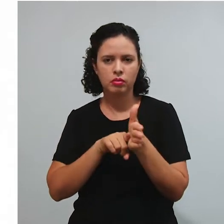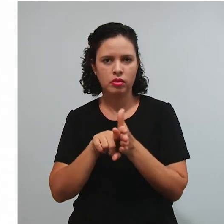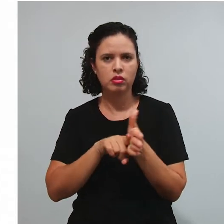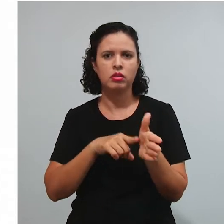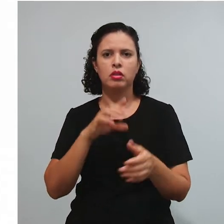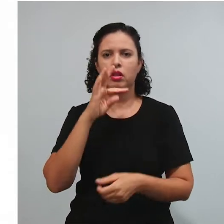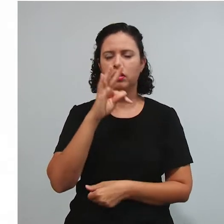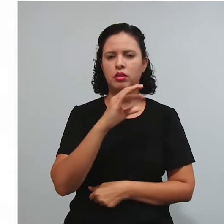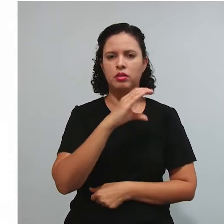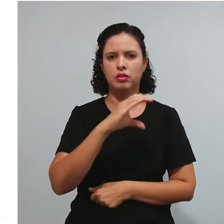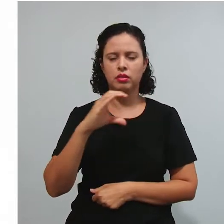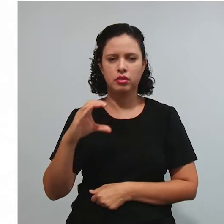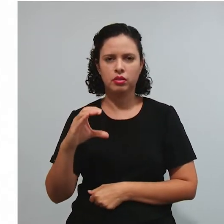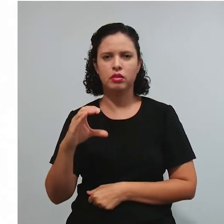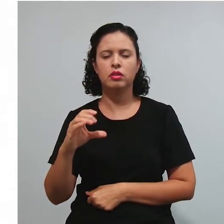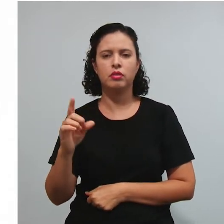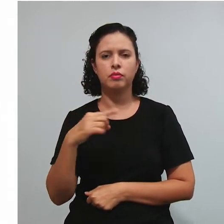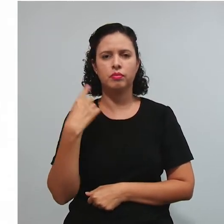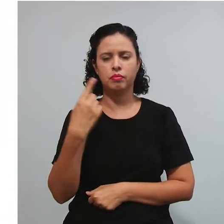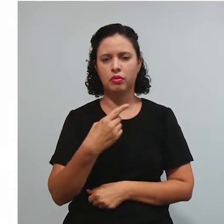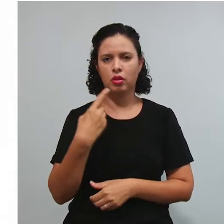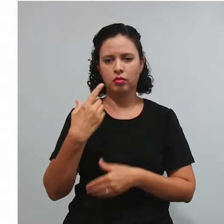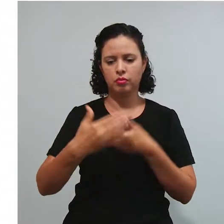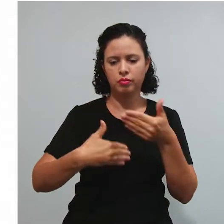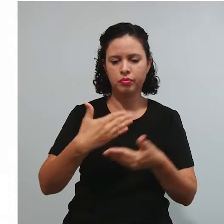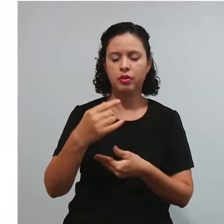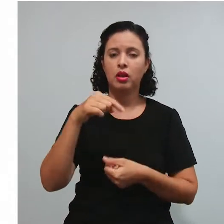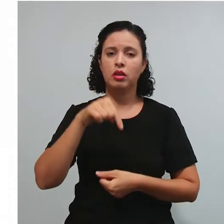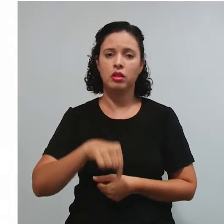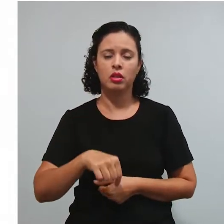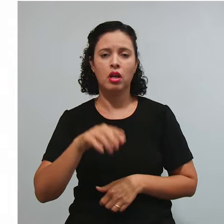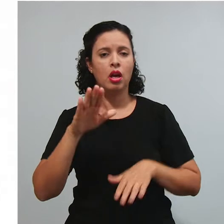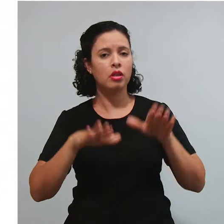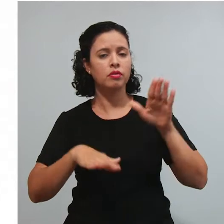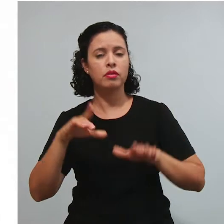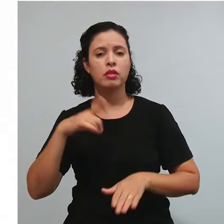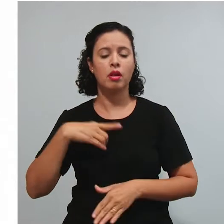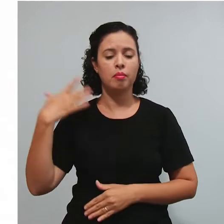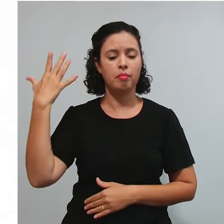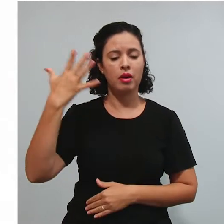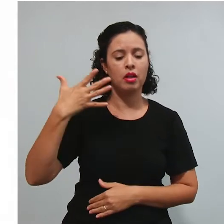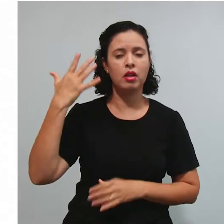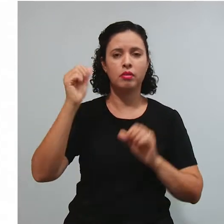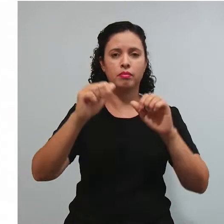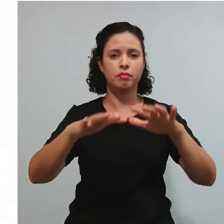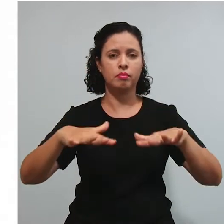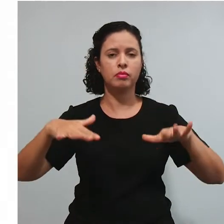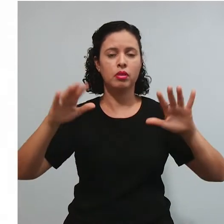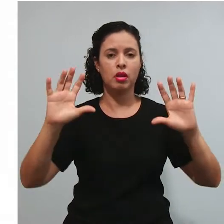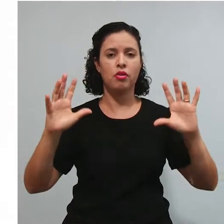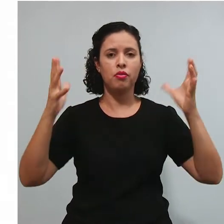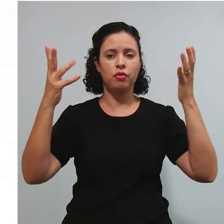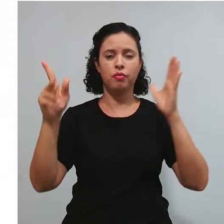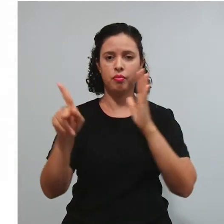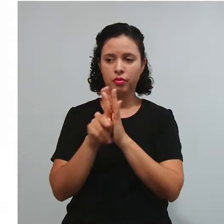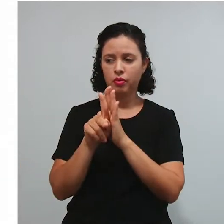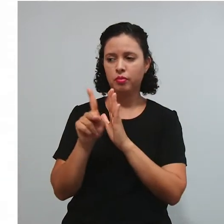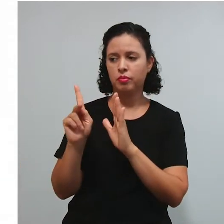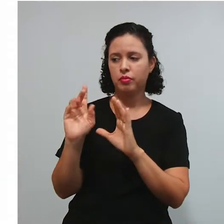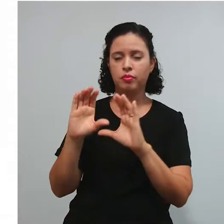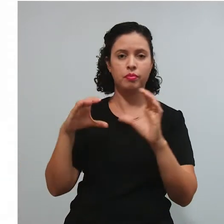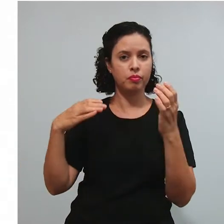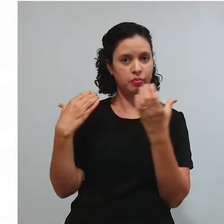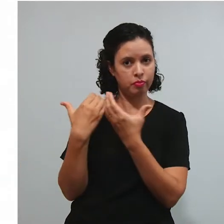pesquisas, dos TCCs que a gente desenvolve aqui. Às vezes existem palestras, eventos voltados para a